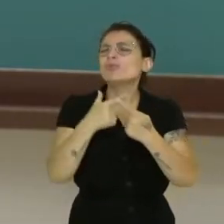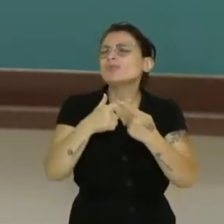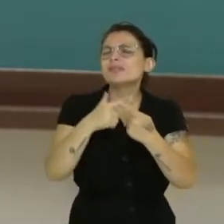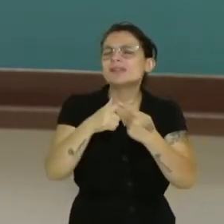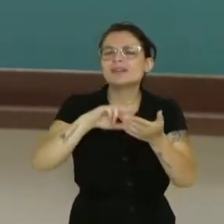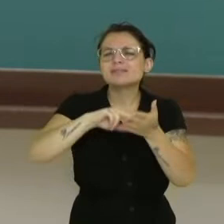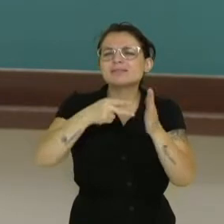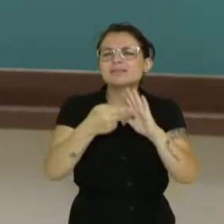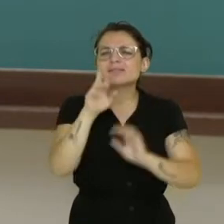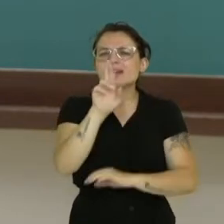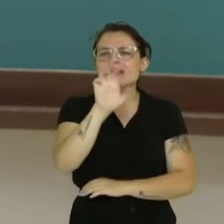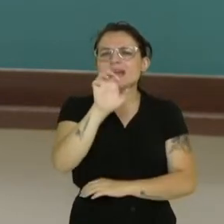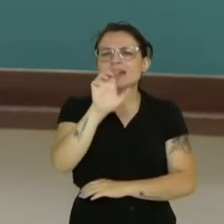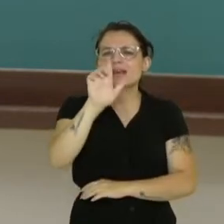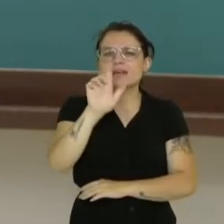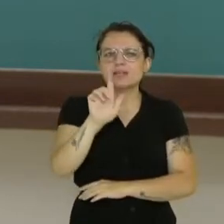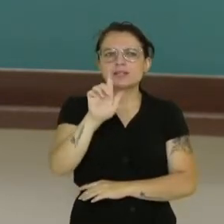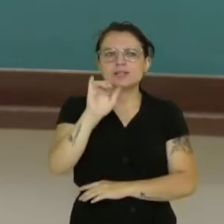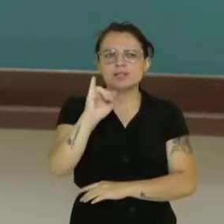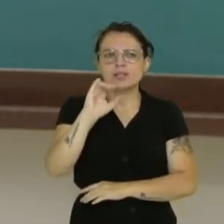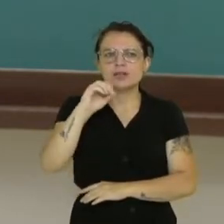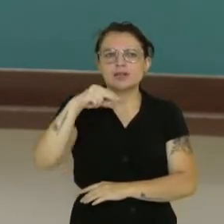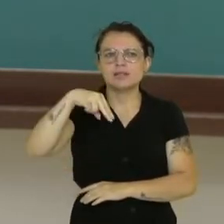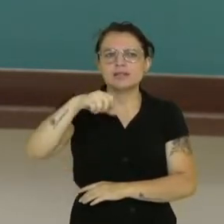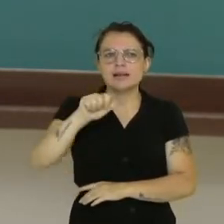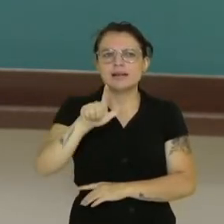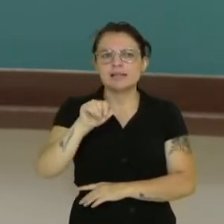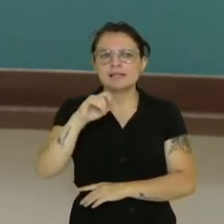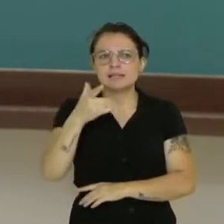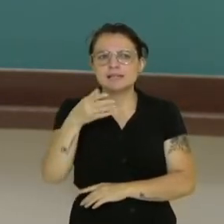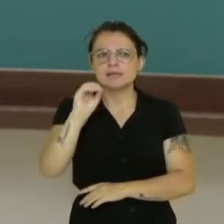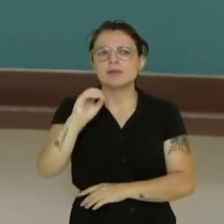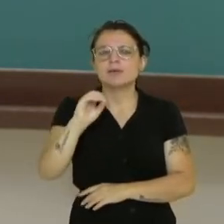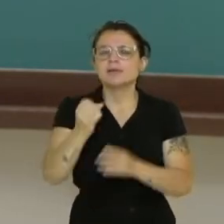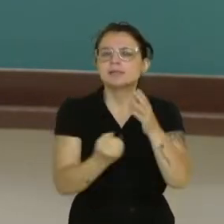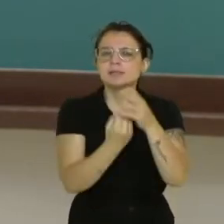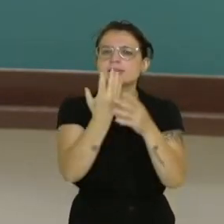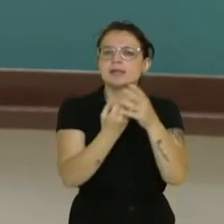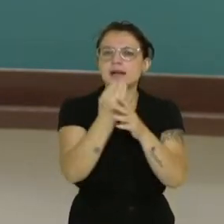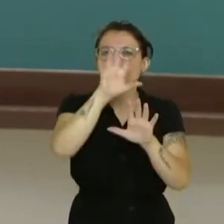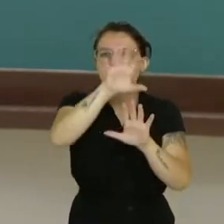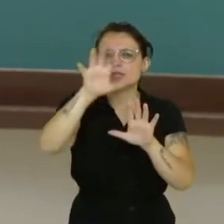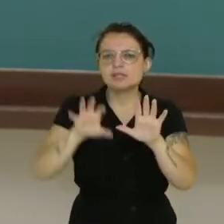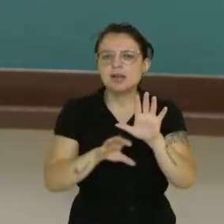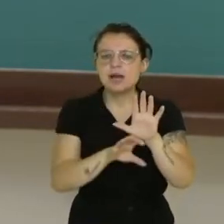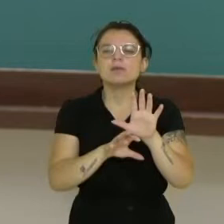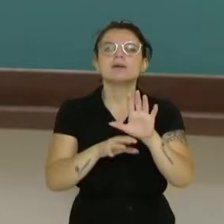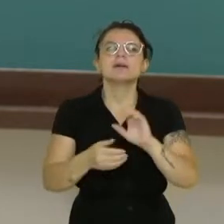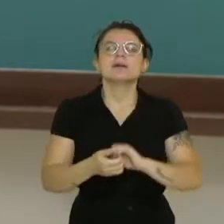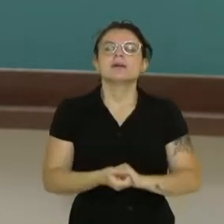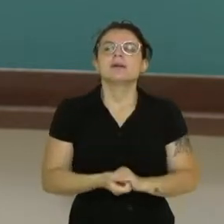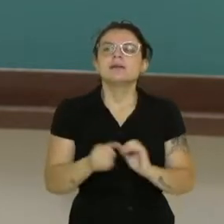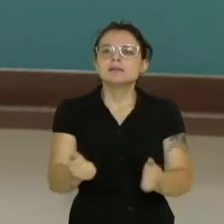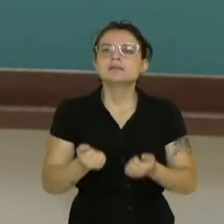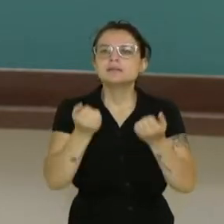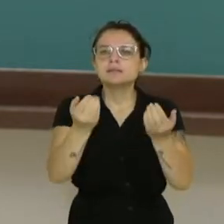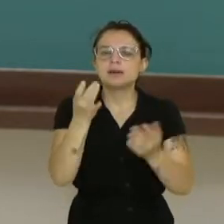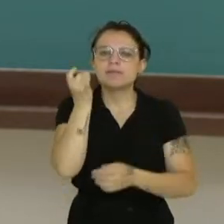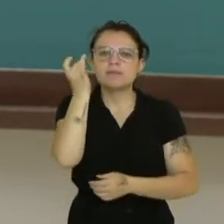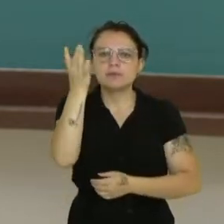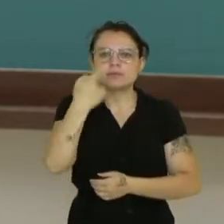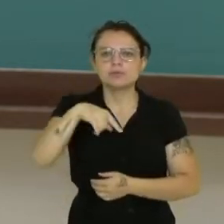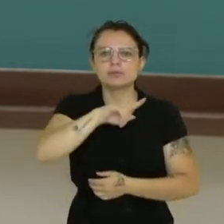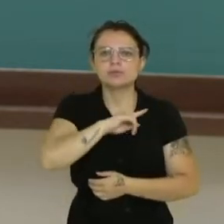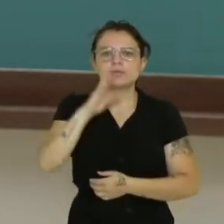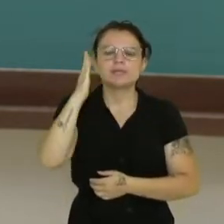regionalizar? A ideia de regionalizar, de criar regiões, além de facilitar a compreensão